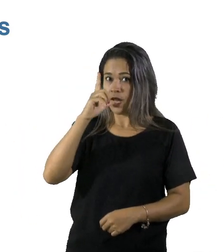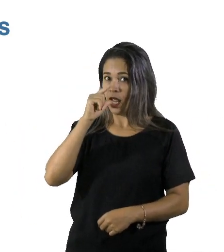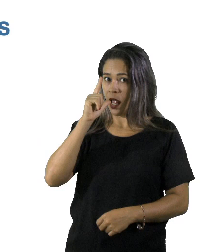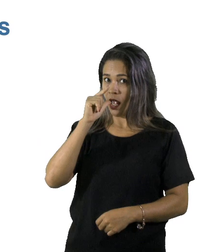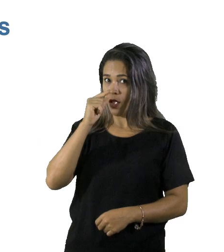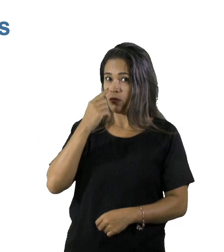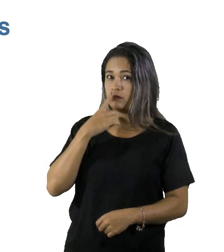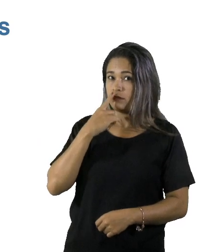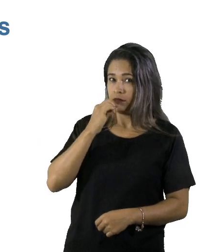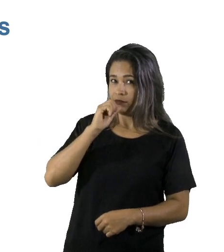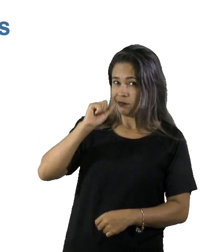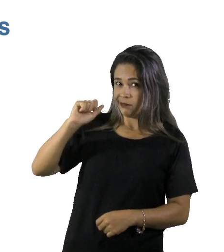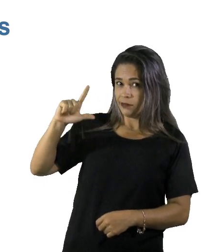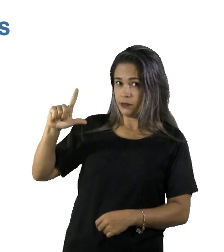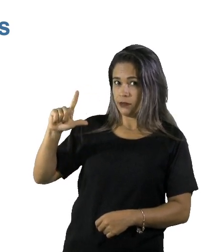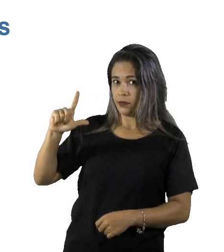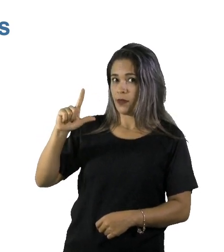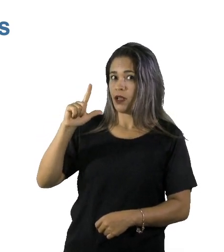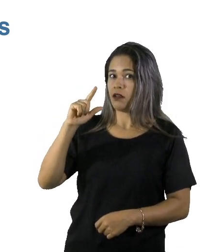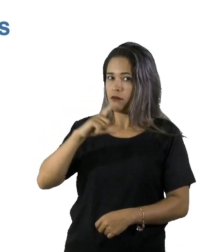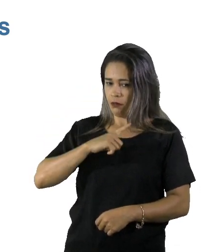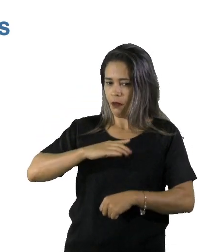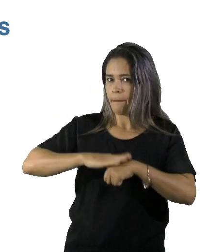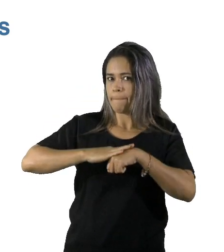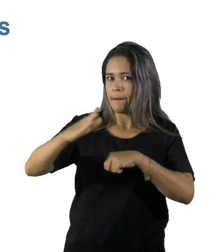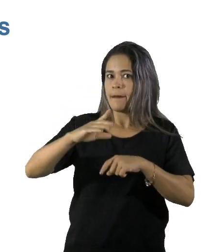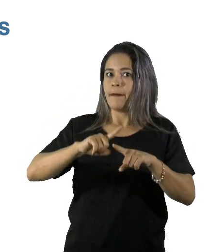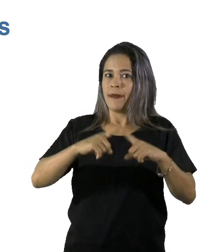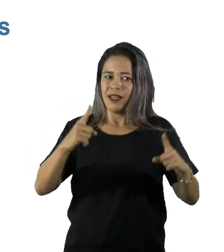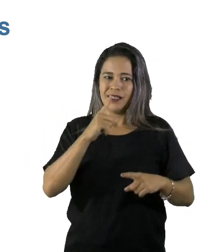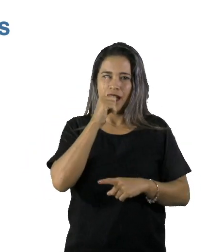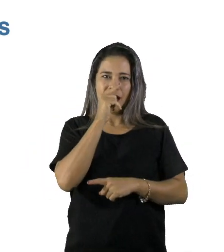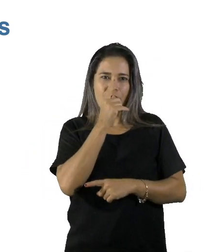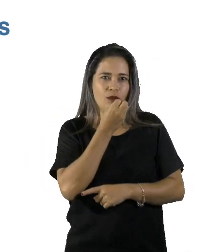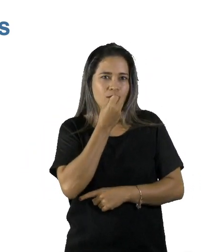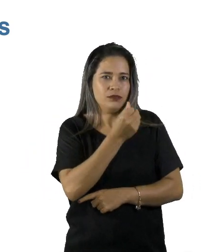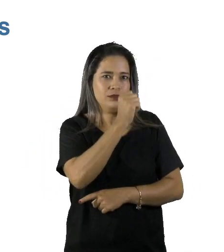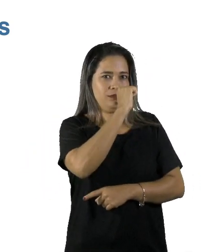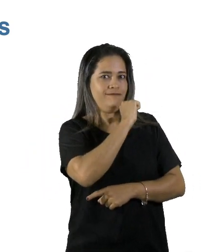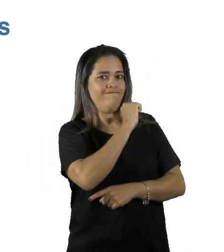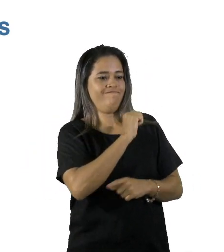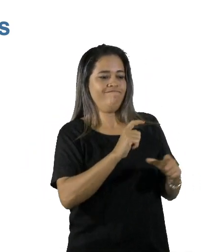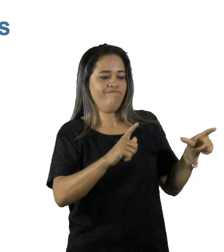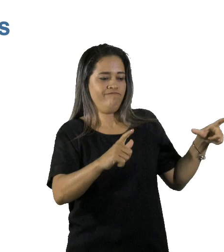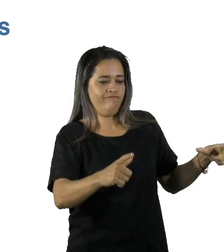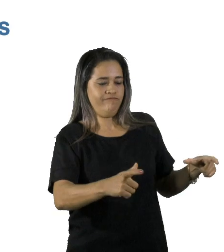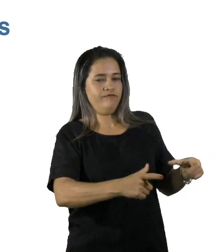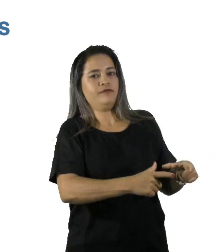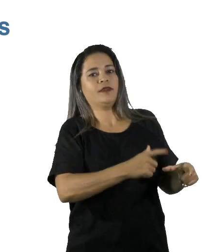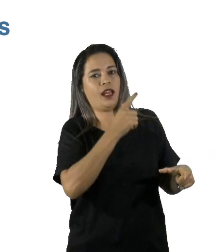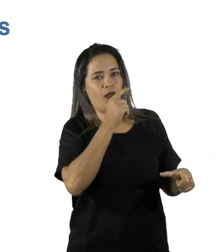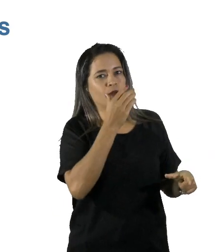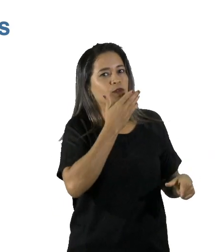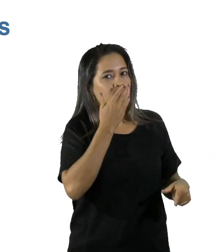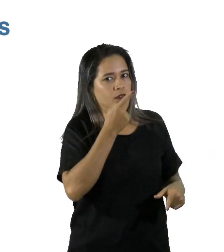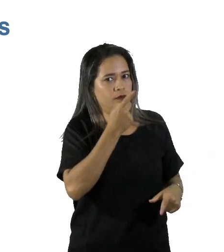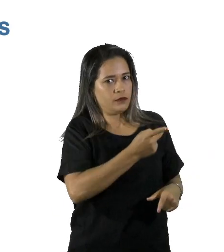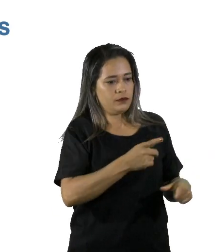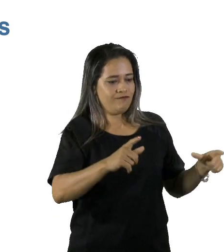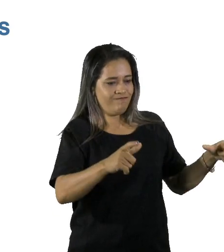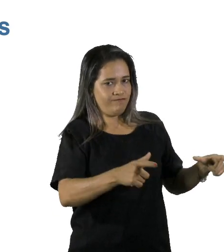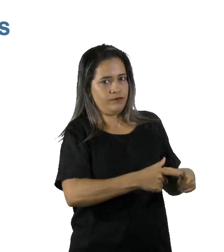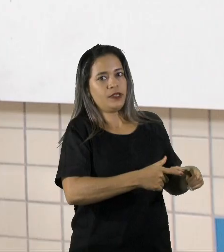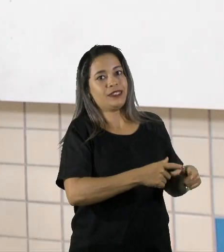mas água potável, água que nós chamamos de água doce, ela é uma quantidade bem menor e, em a sua